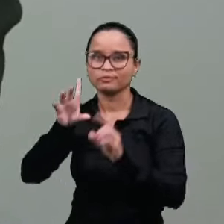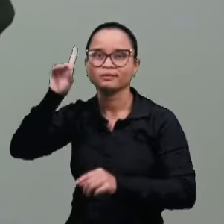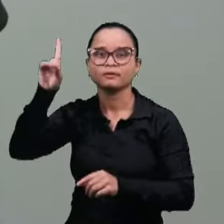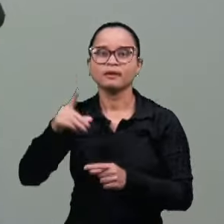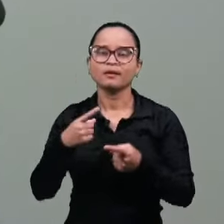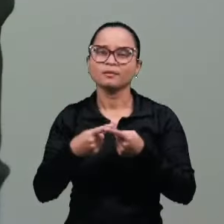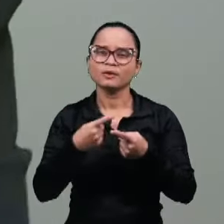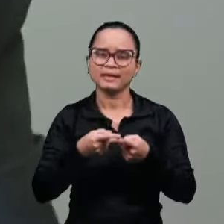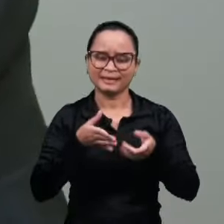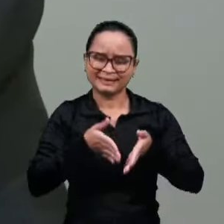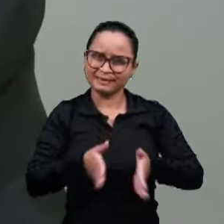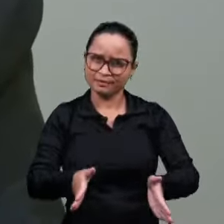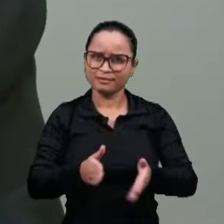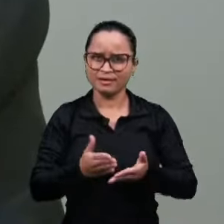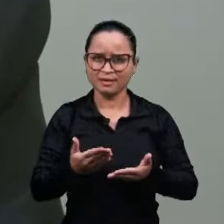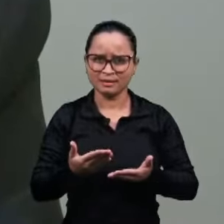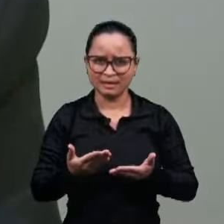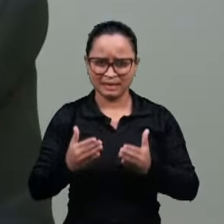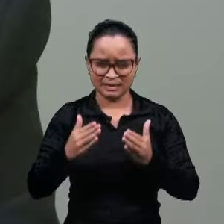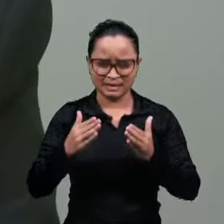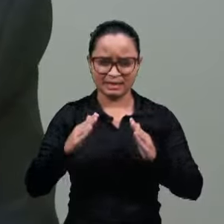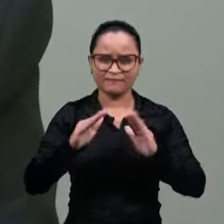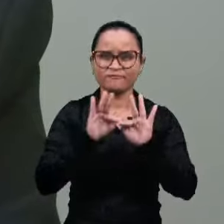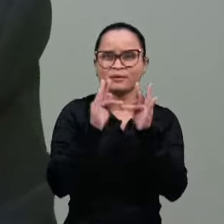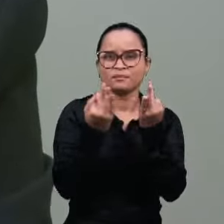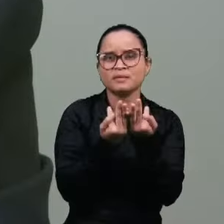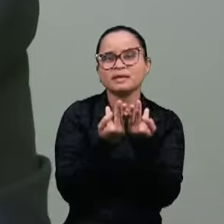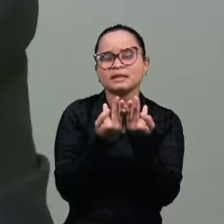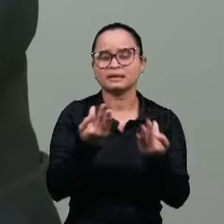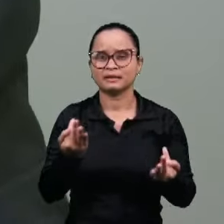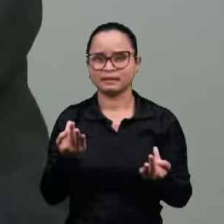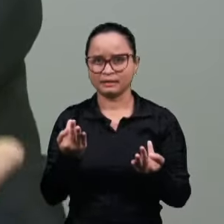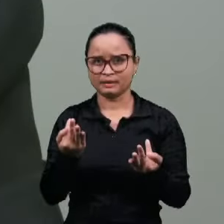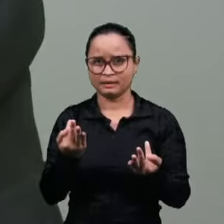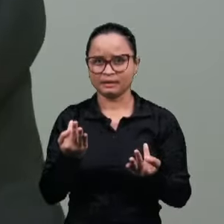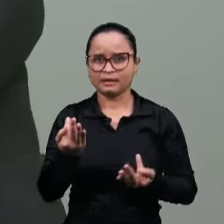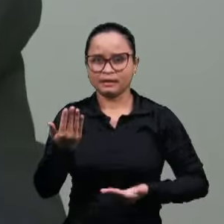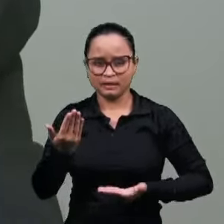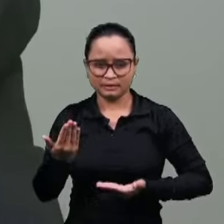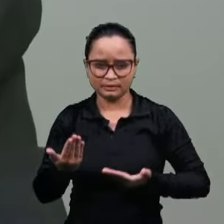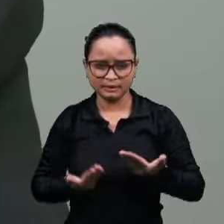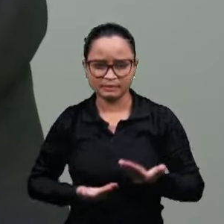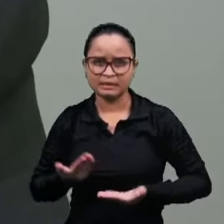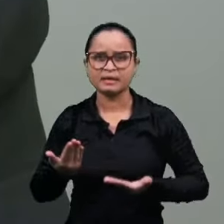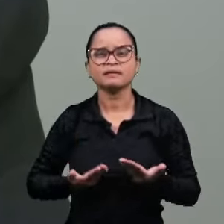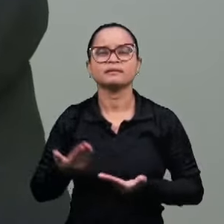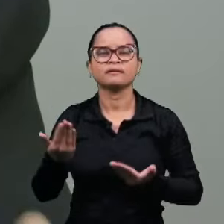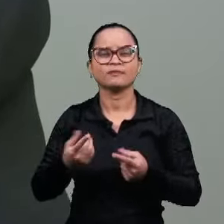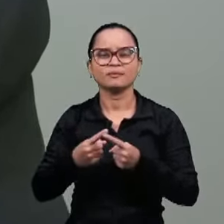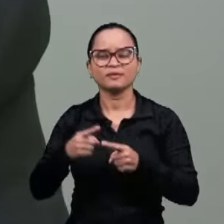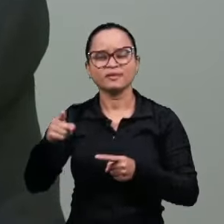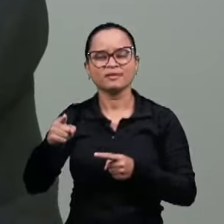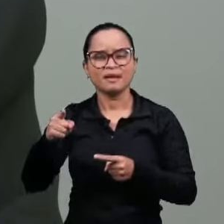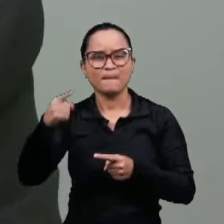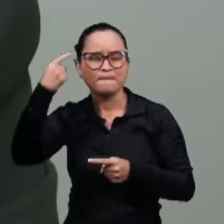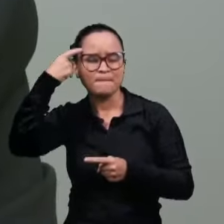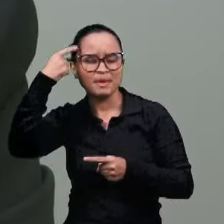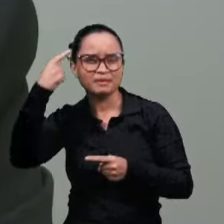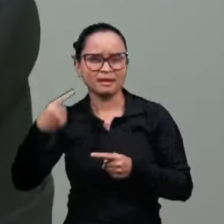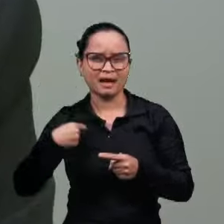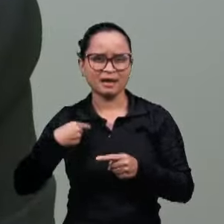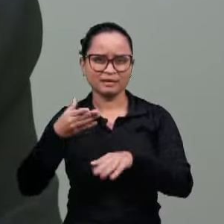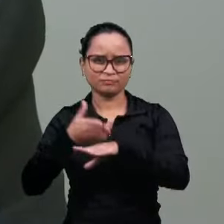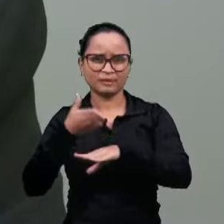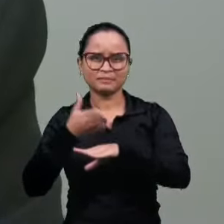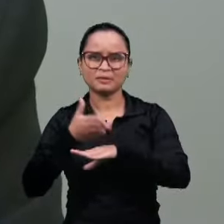dizer que você vai para o céu, porque a sua mãe às vezes vai, seu irmão vai, e você achando que é crente, que vai na igreja todos os dias. Isso é